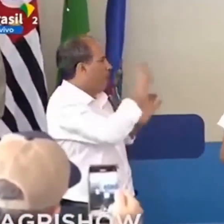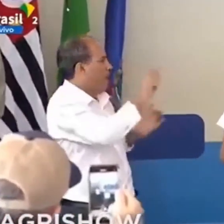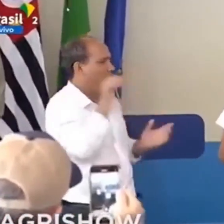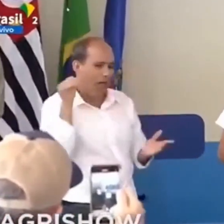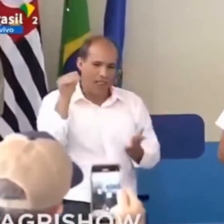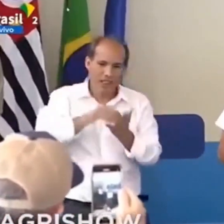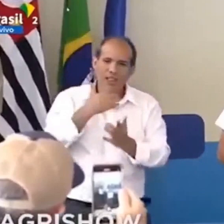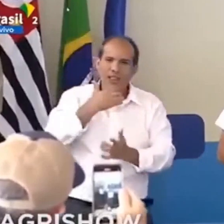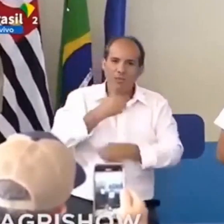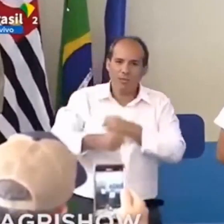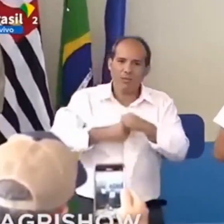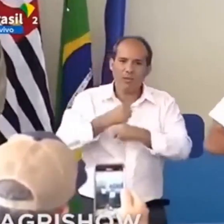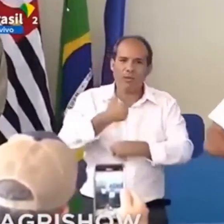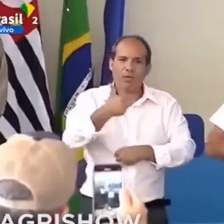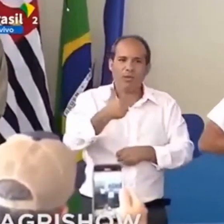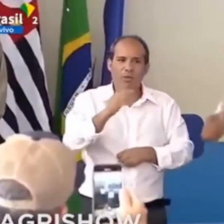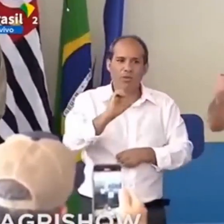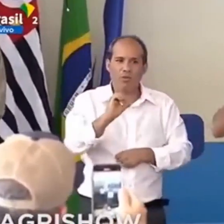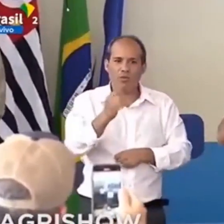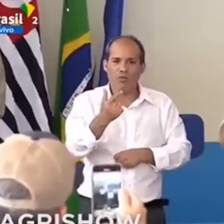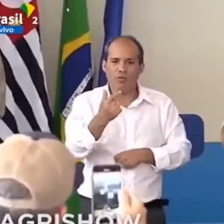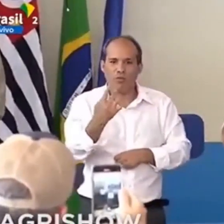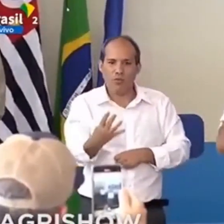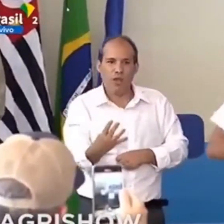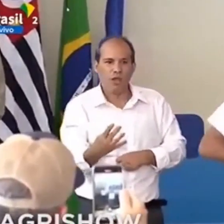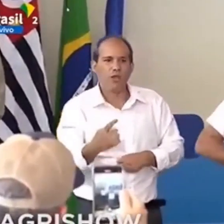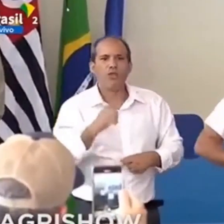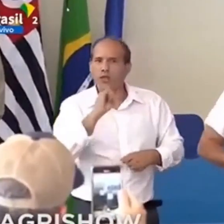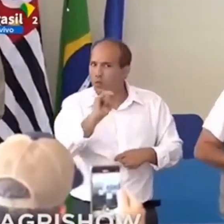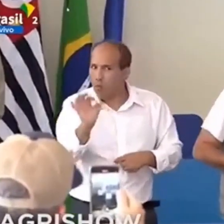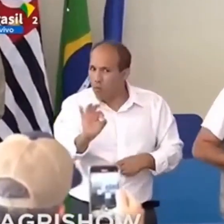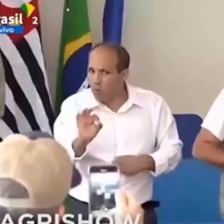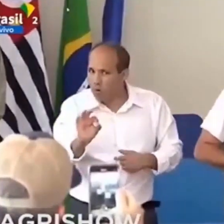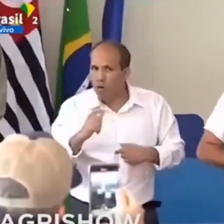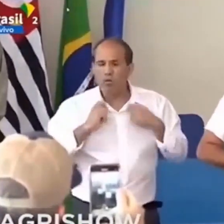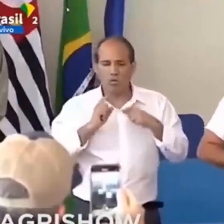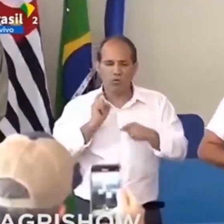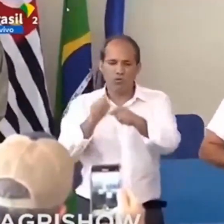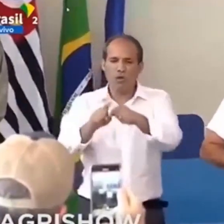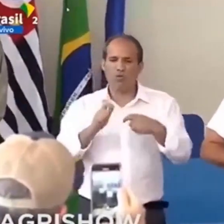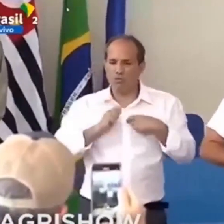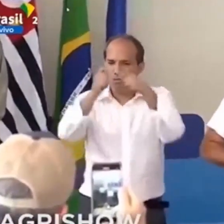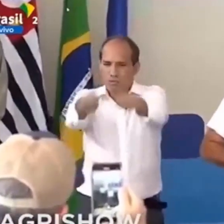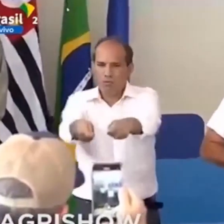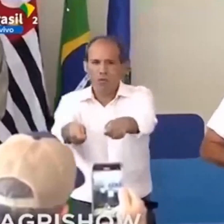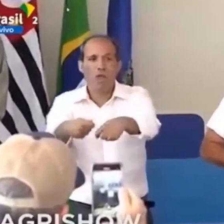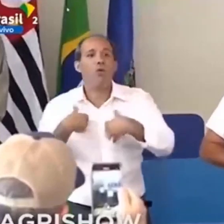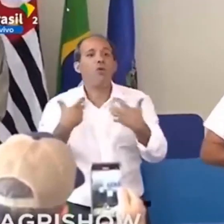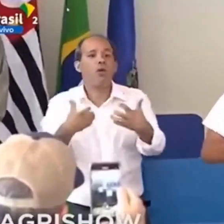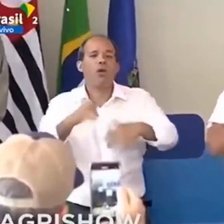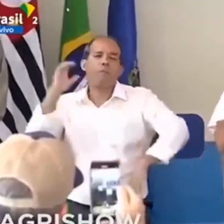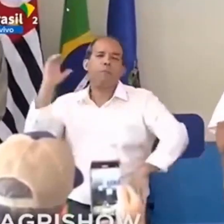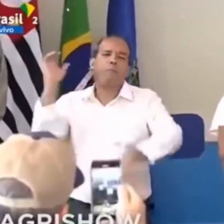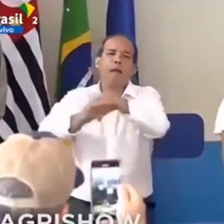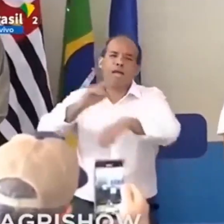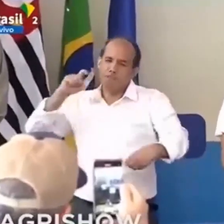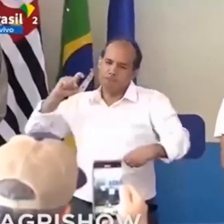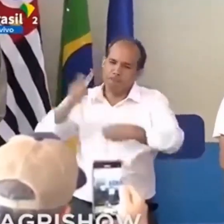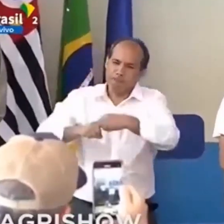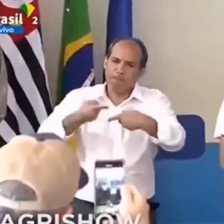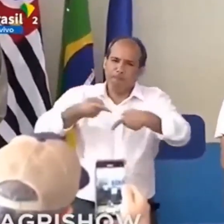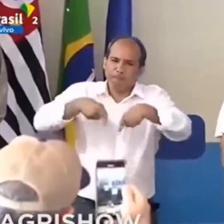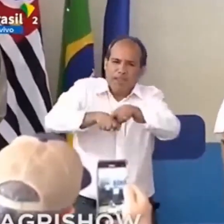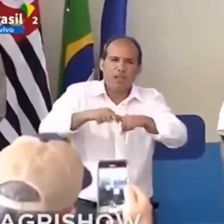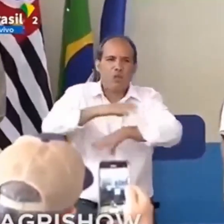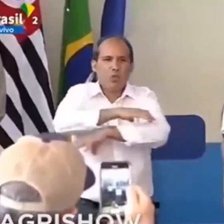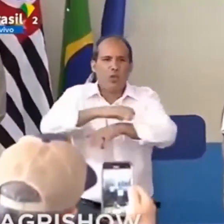ele era um dos grandes Aliados participou de diversos eventos foi denunciado pelas funcionárias da caixa de assédio